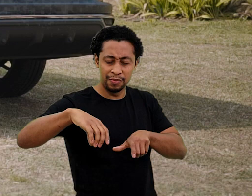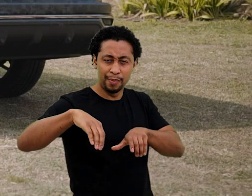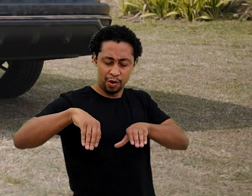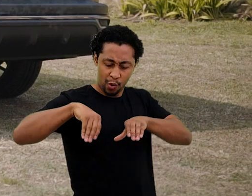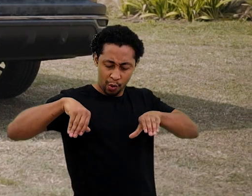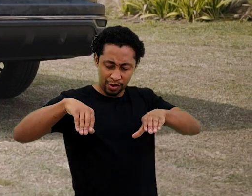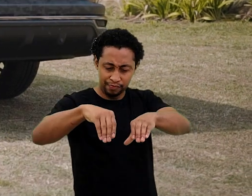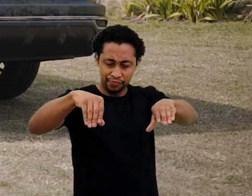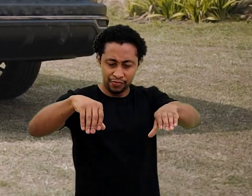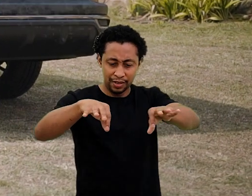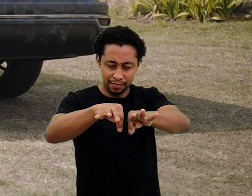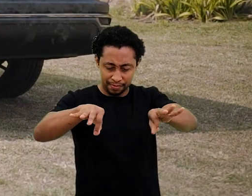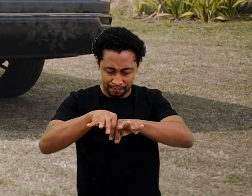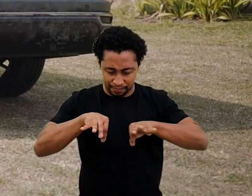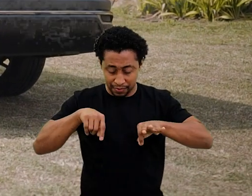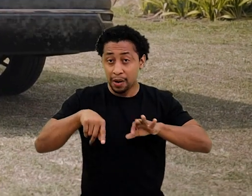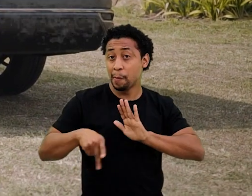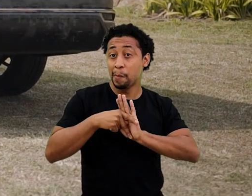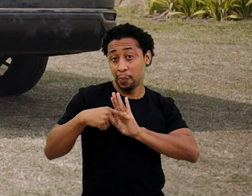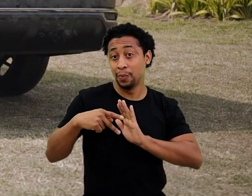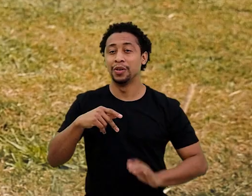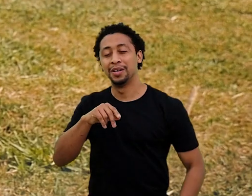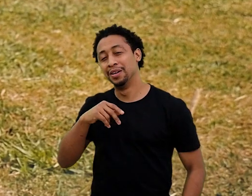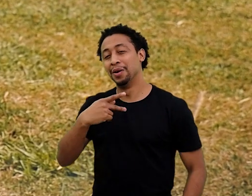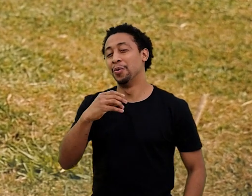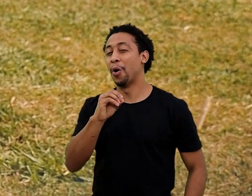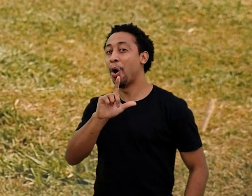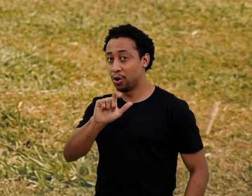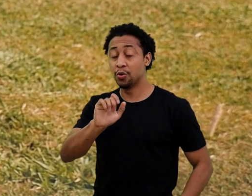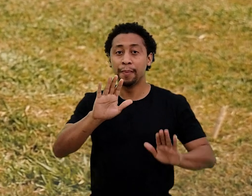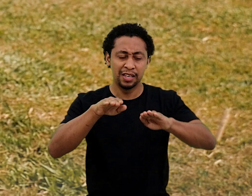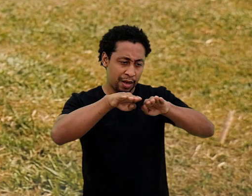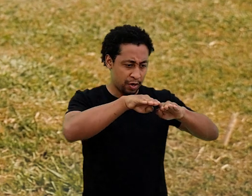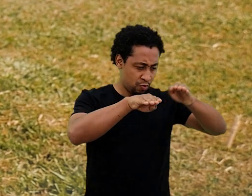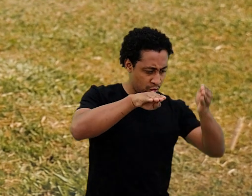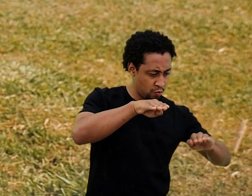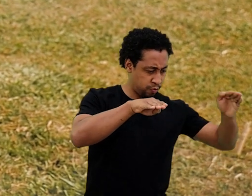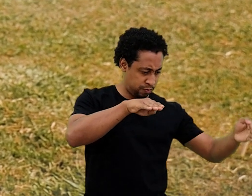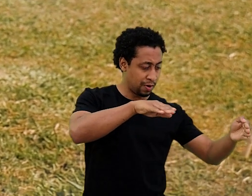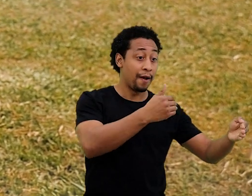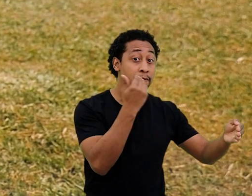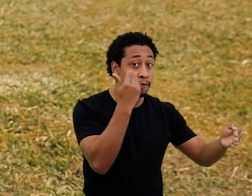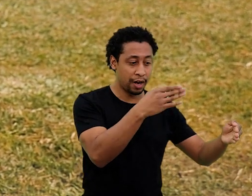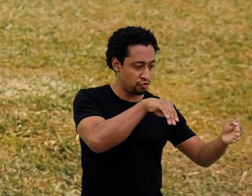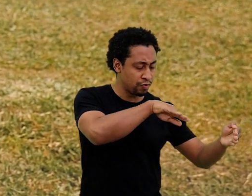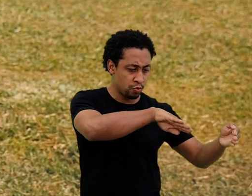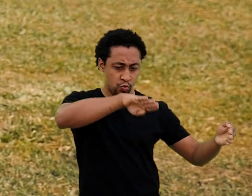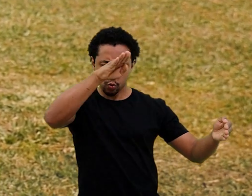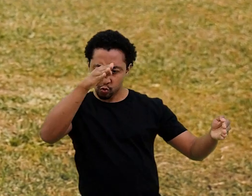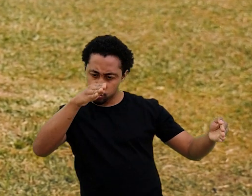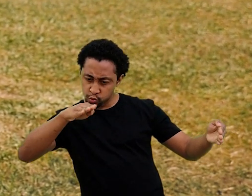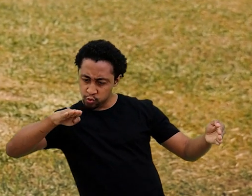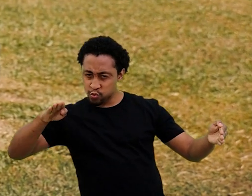e modificou-se o carro inteiro desse lado para cá, com uma linha de caimento de teto extremamente suave. Eis aí o nome,